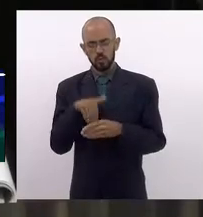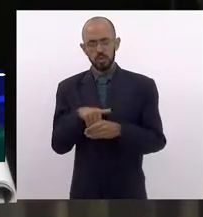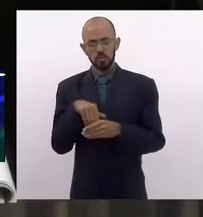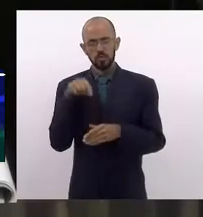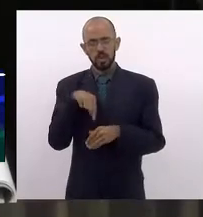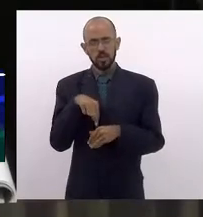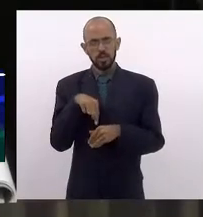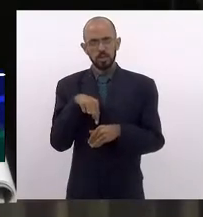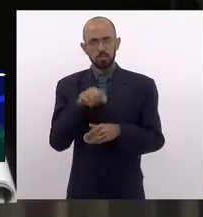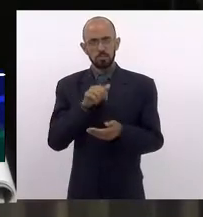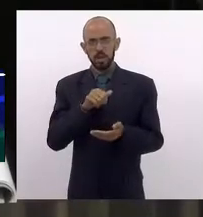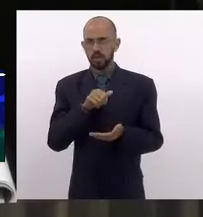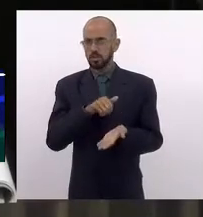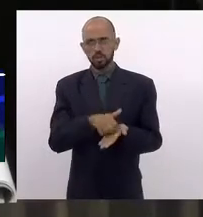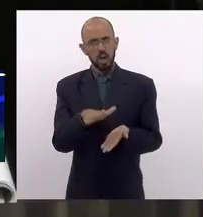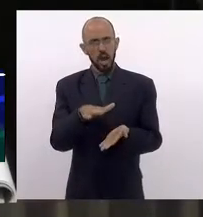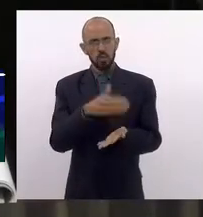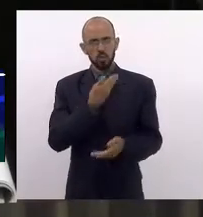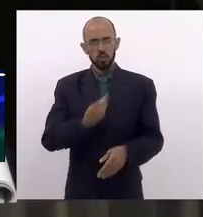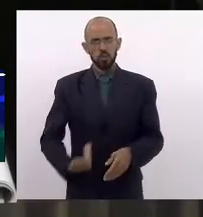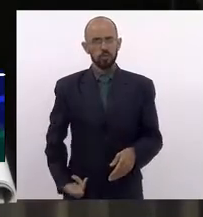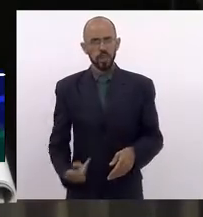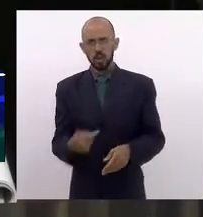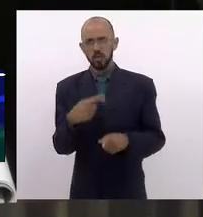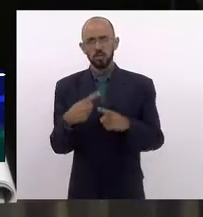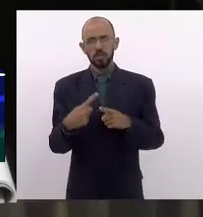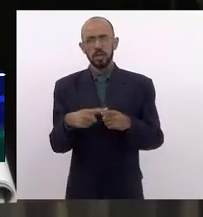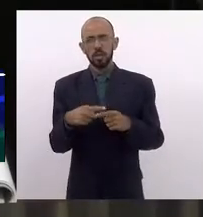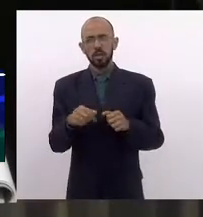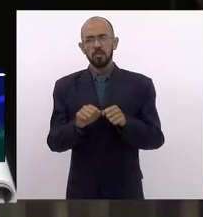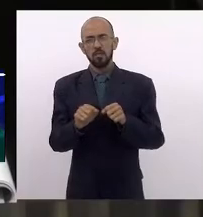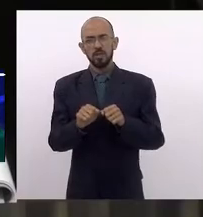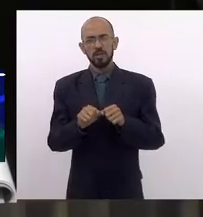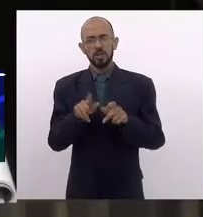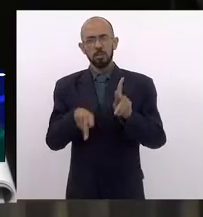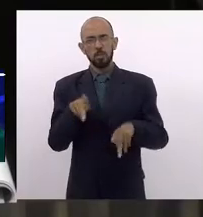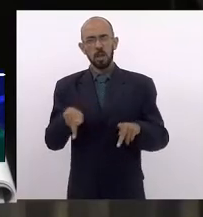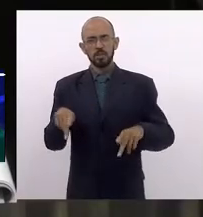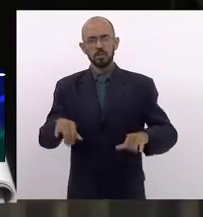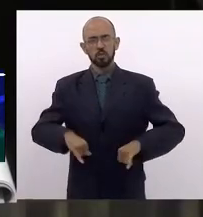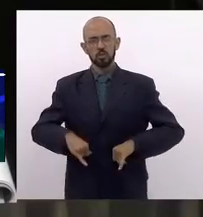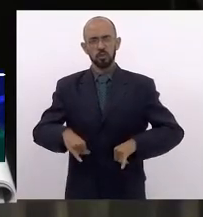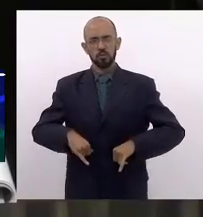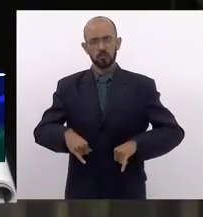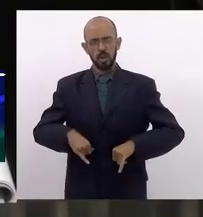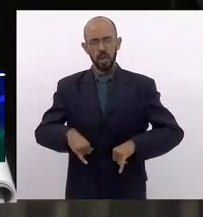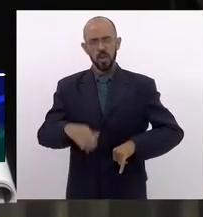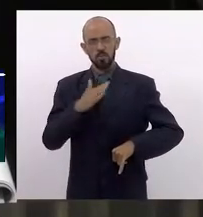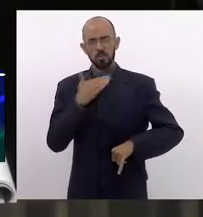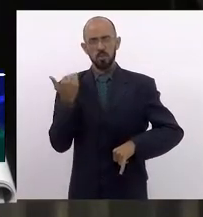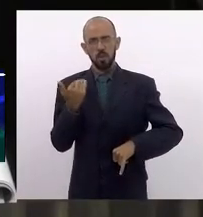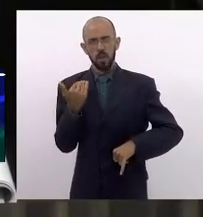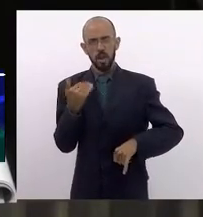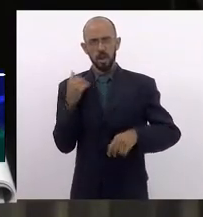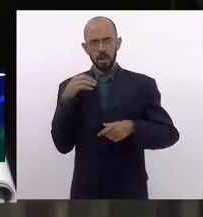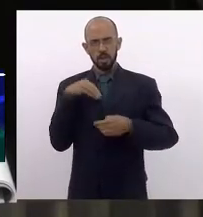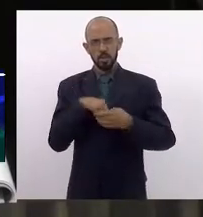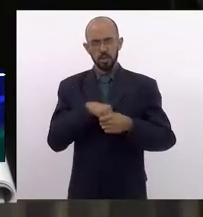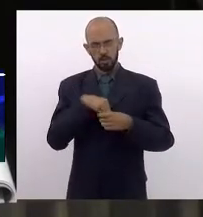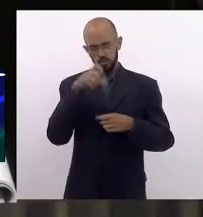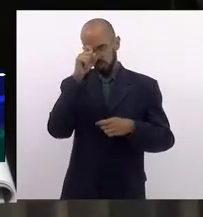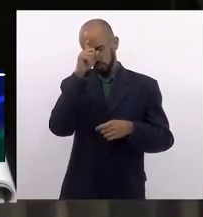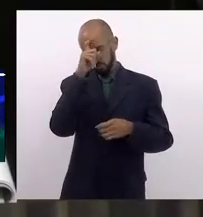tá retirando do governo que ele tava massacrando a nossa população que tava sofrendo e morrendo nas unidades